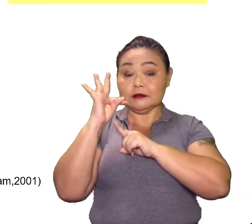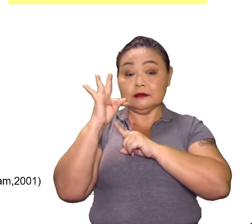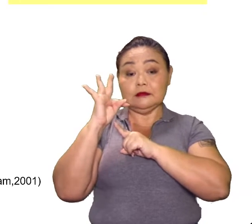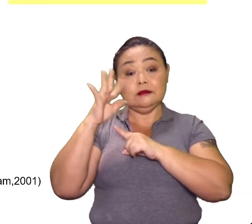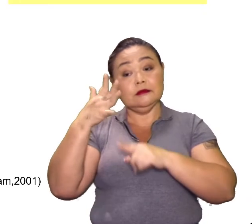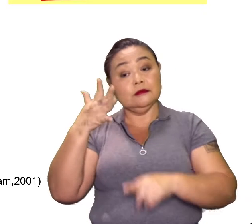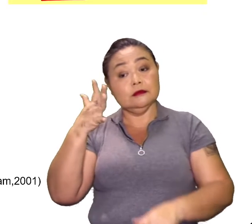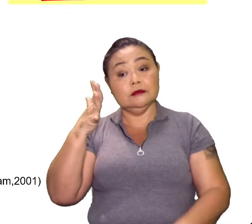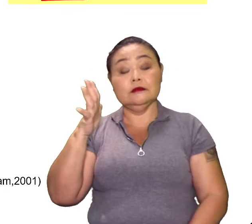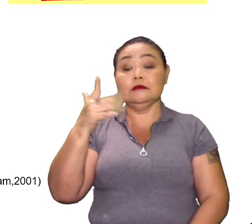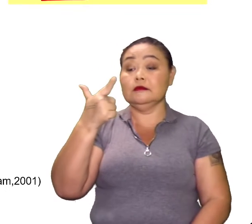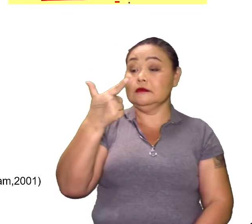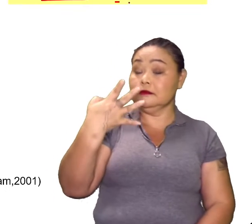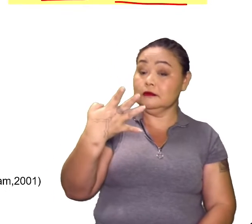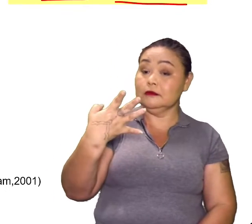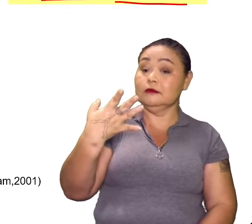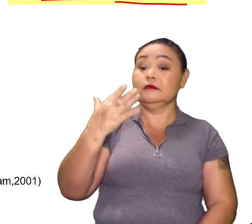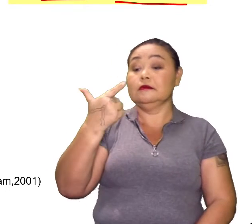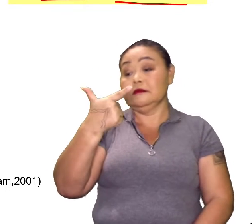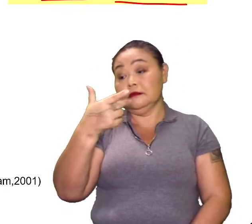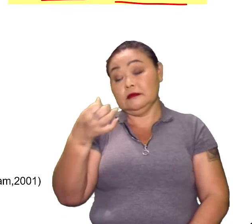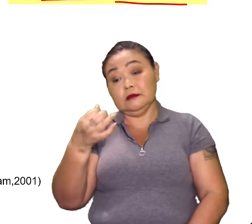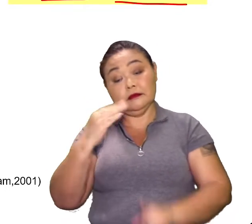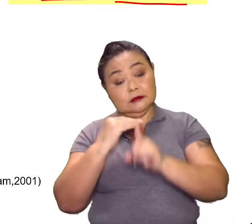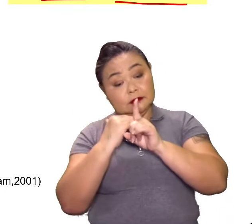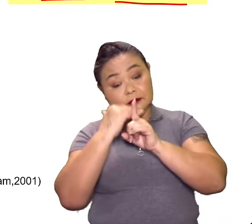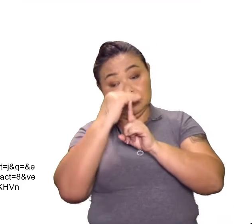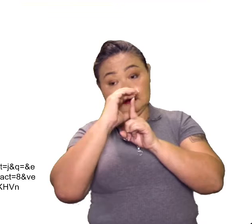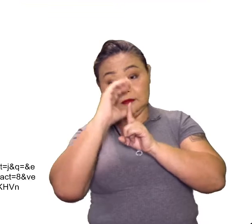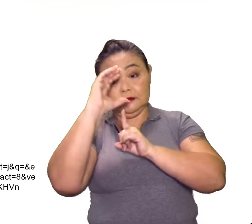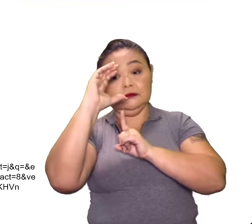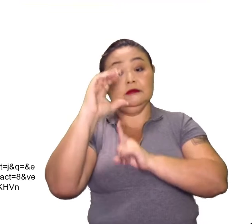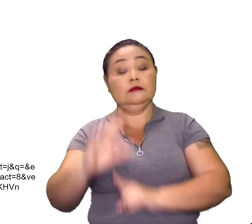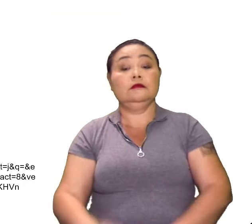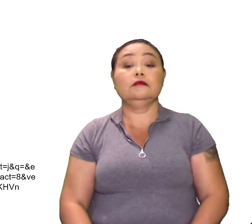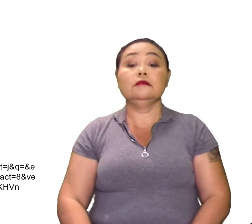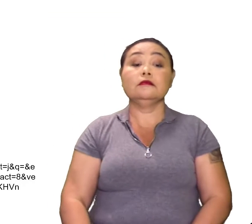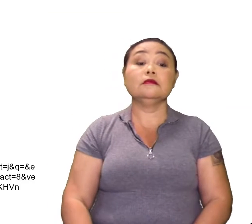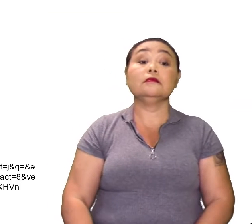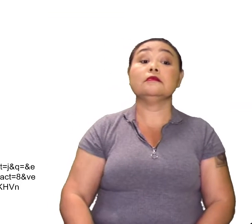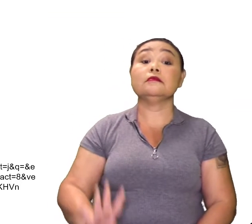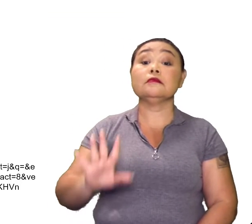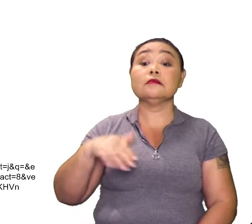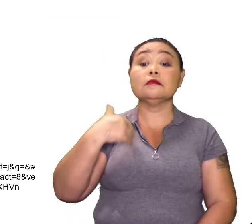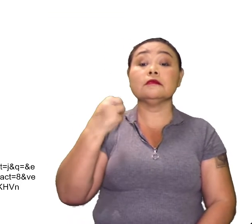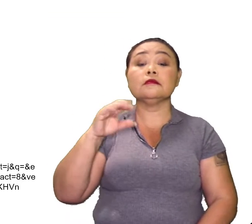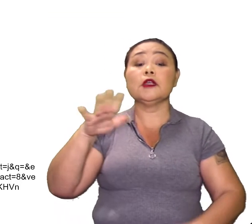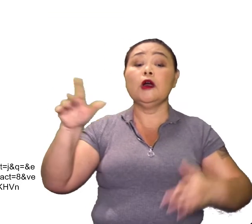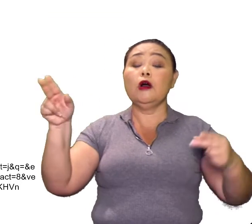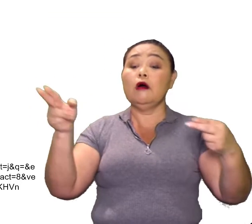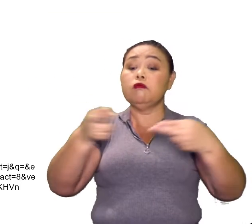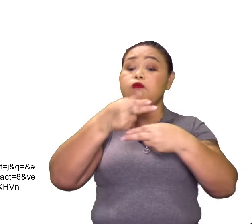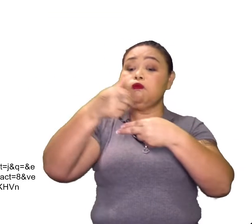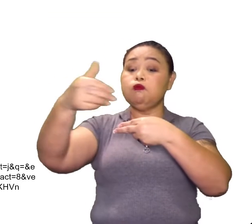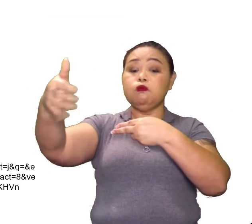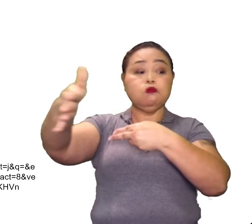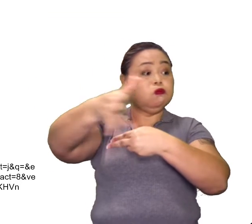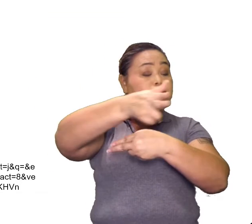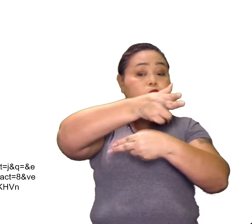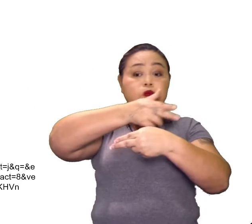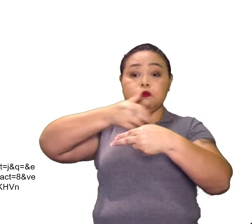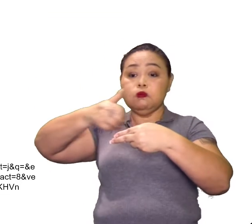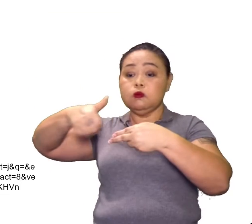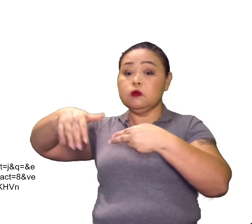essa média varia de 24 e 26 graus centígrados. A massa de ar